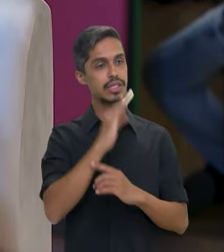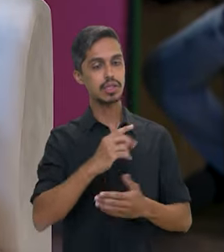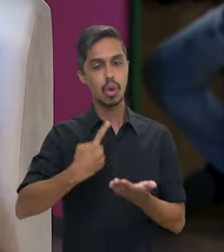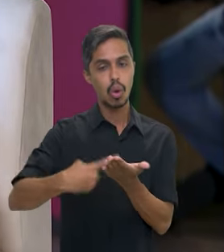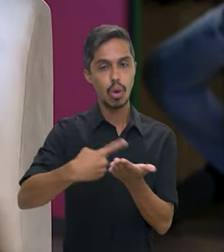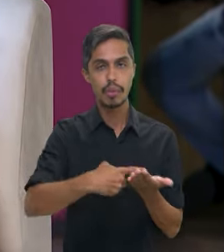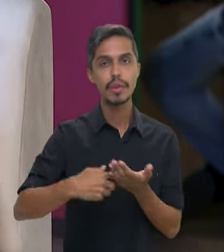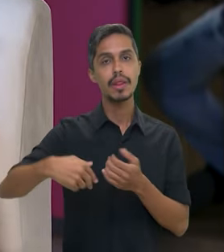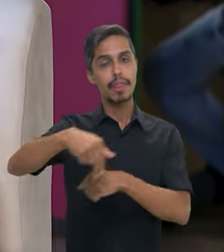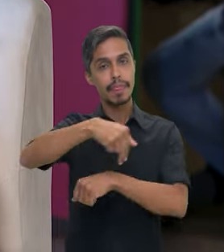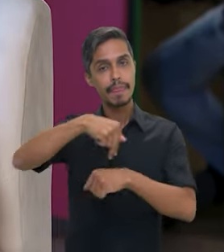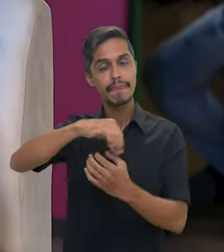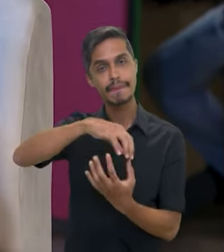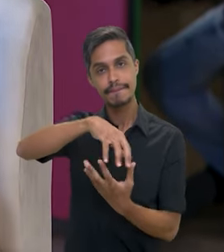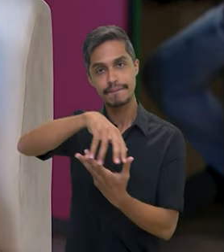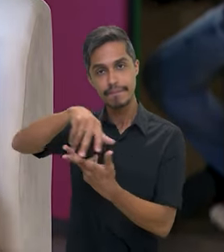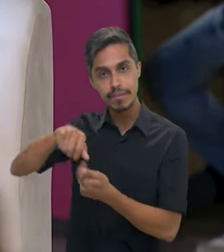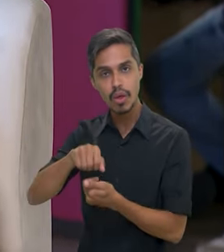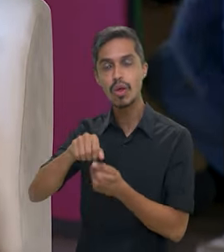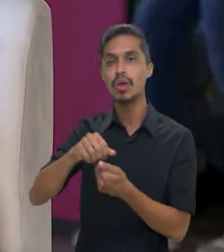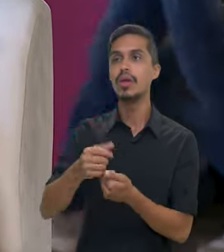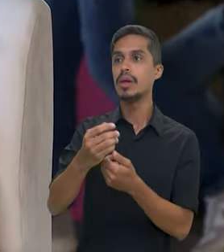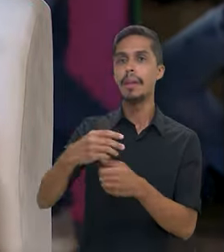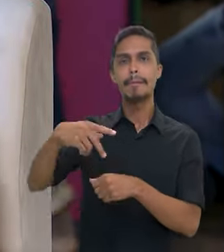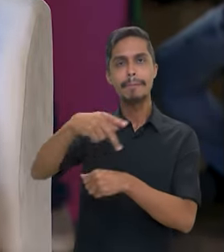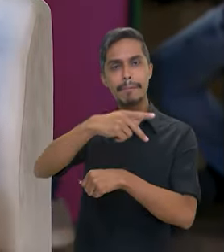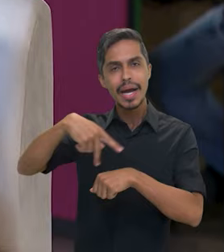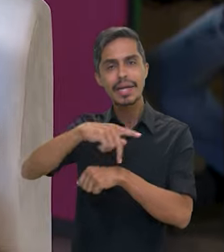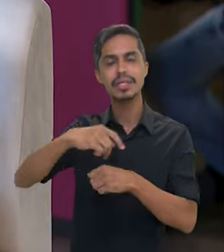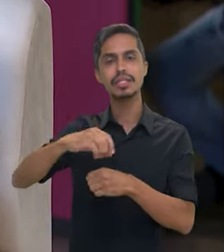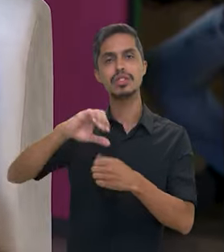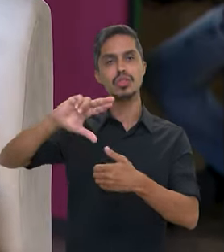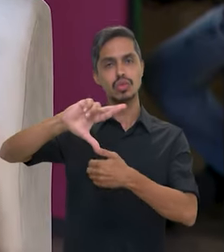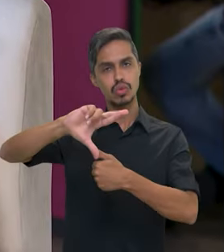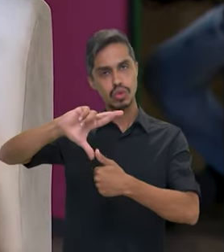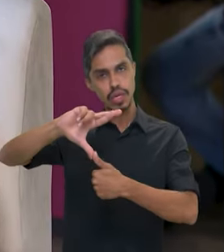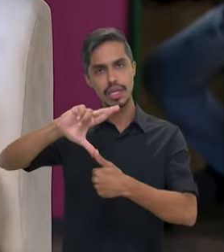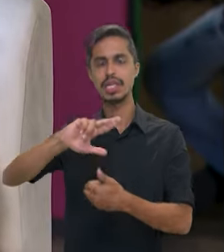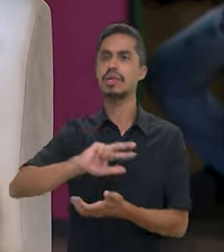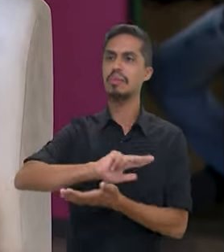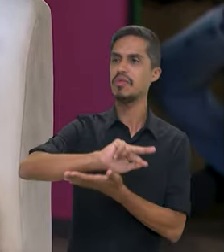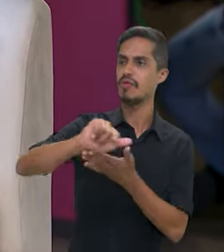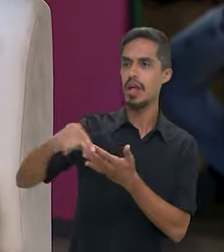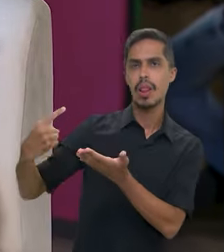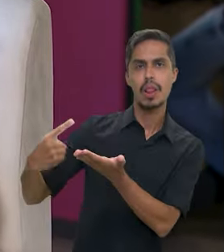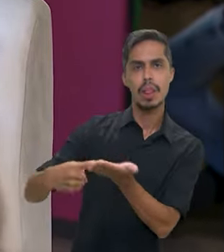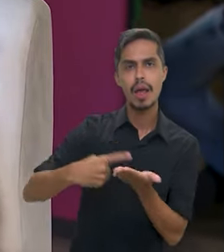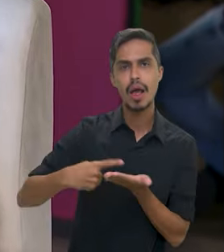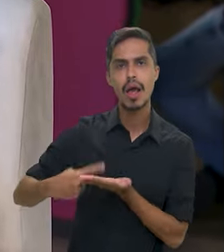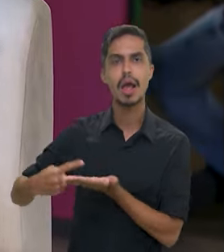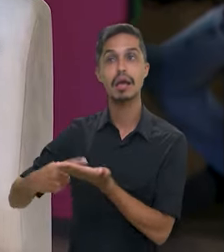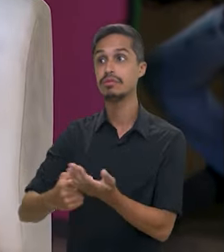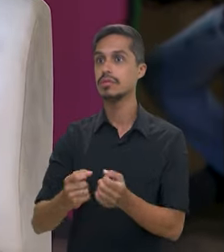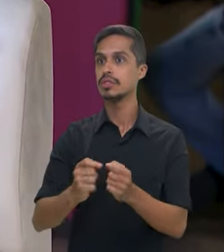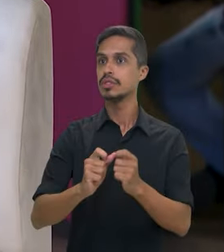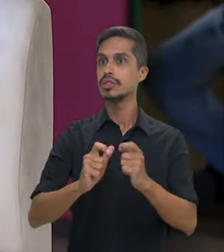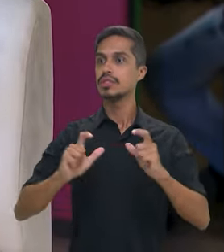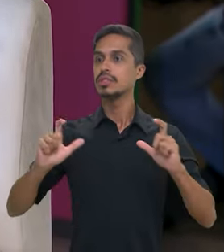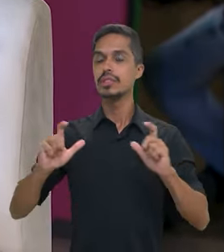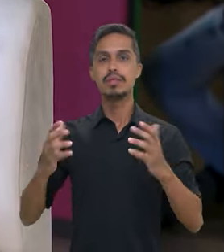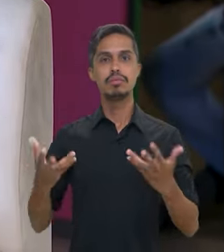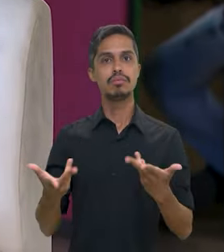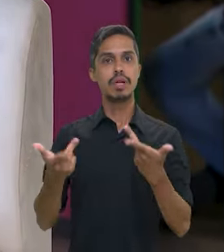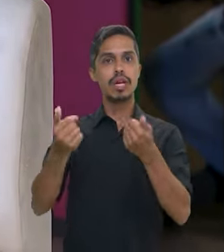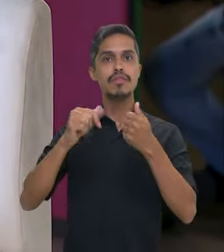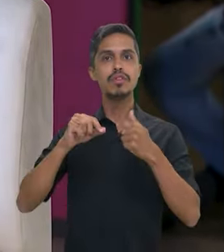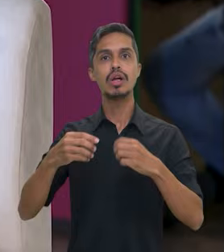internacionais celebrados no âmbito da América Latina, países do Caribe, enfim, acordos que são extraordinários